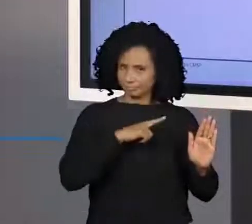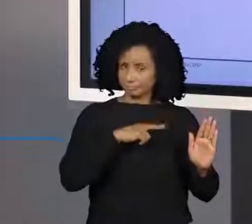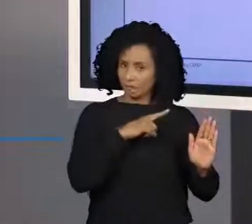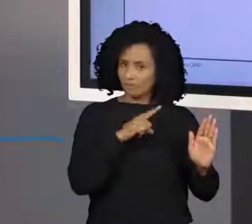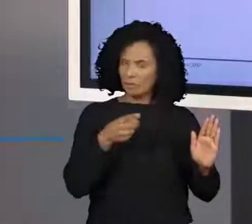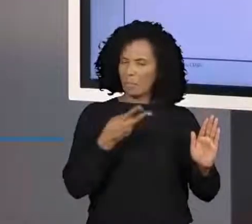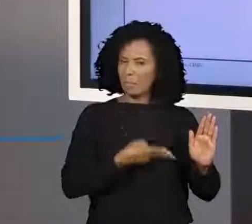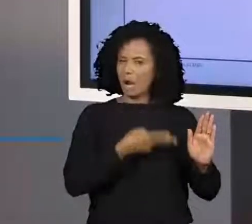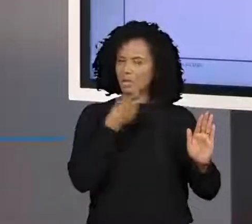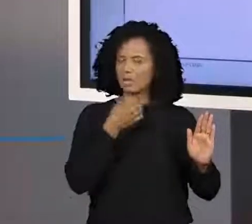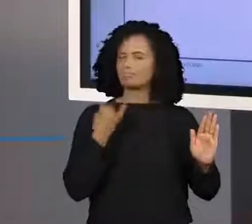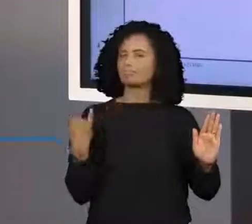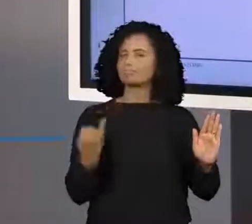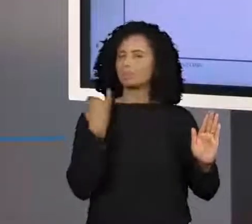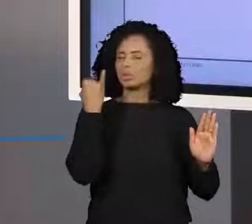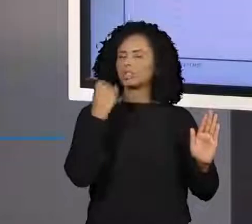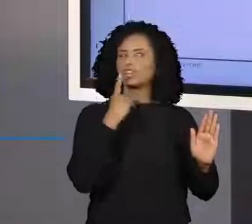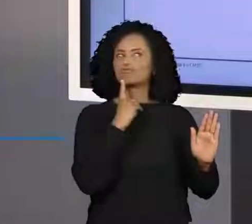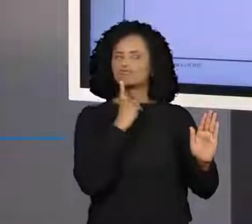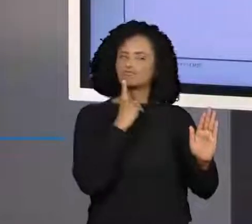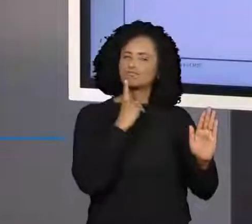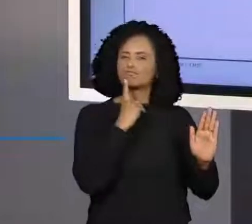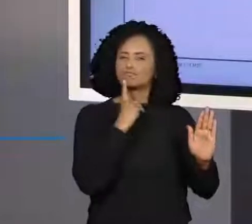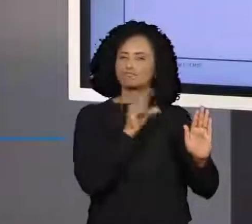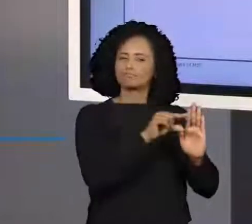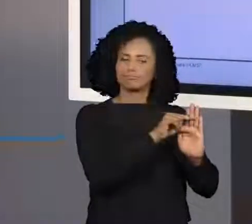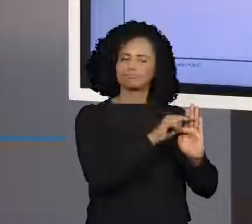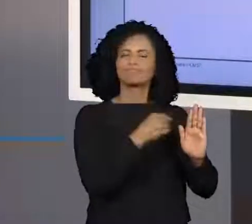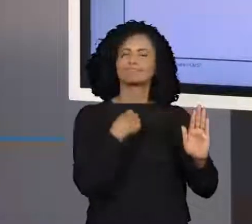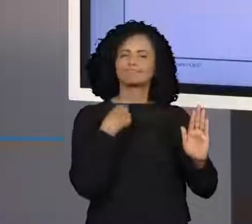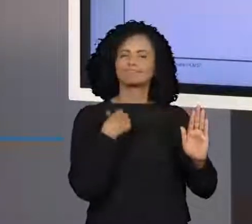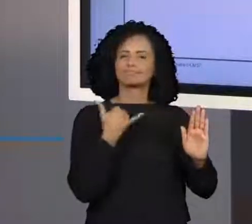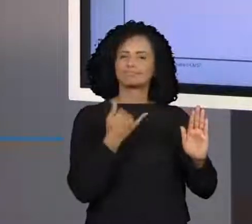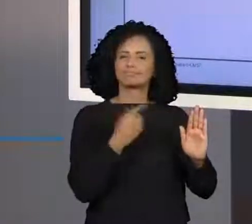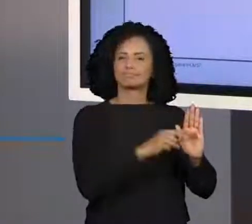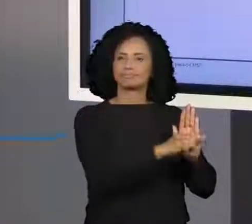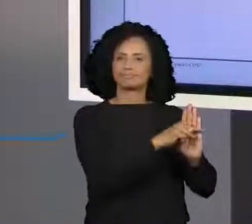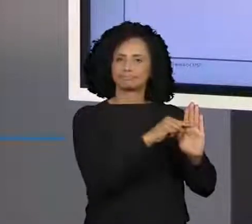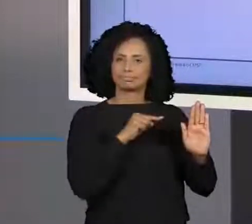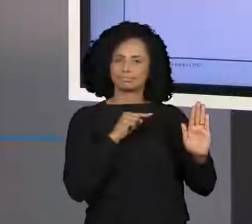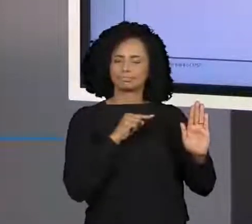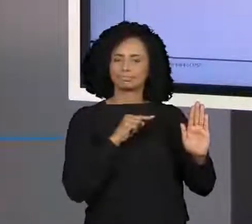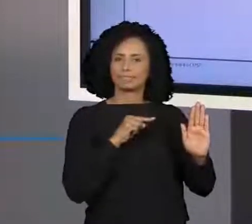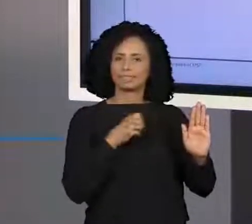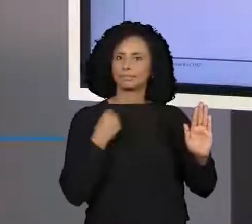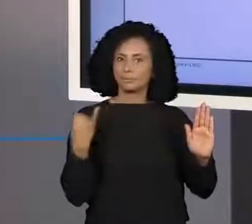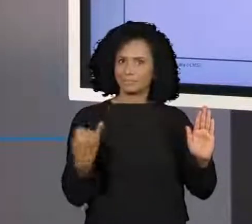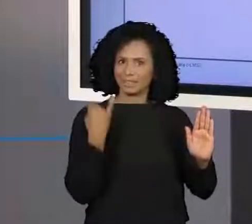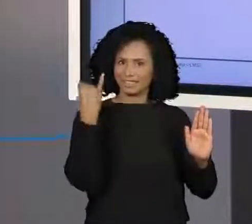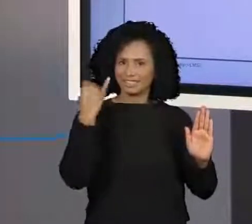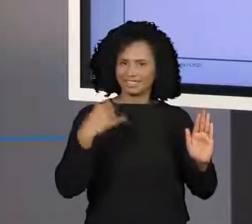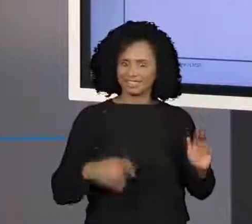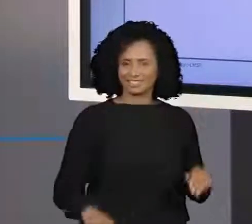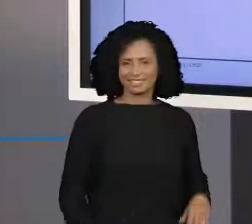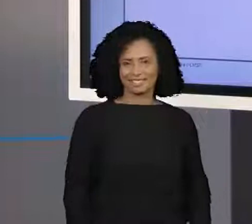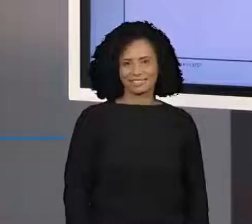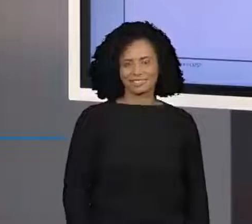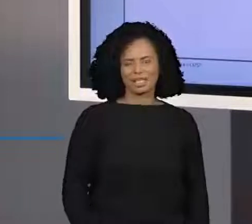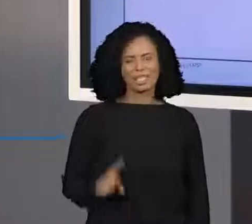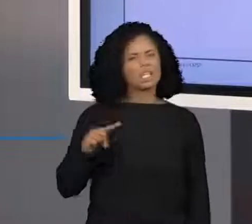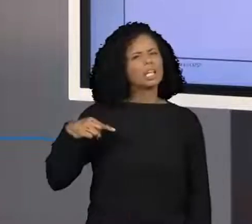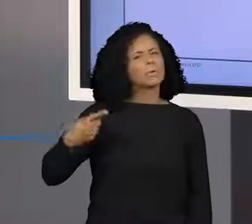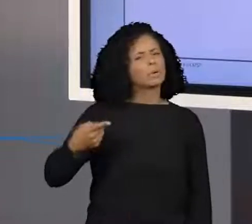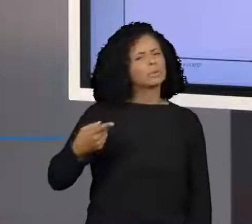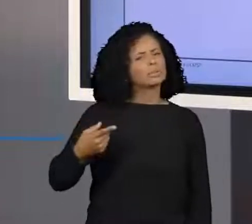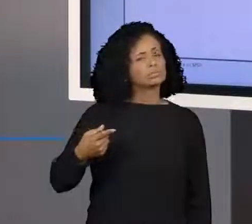acham que é mais relevante, mais importante, que as pessoas precisam saber. E você vai fazendo isso. Depois você vai